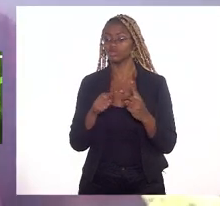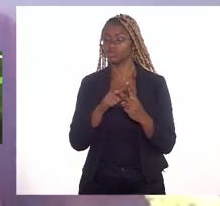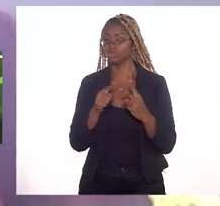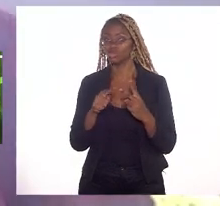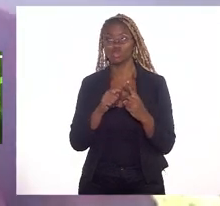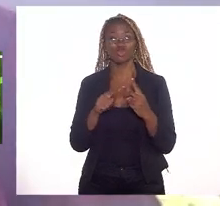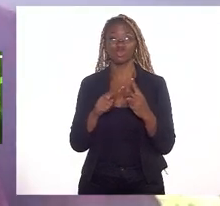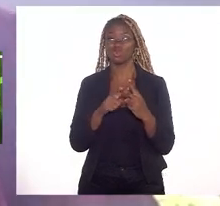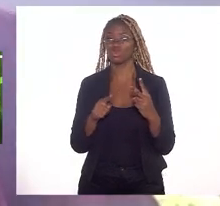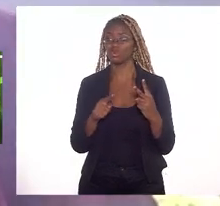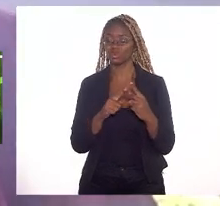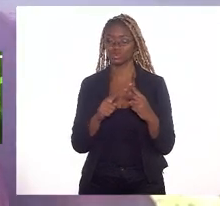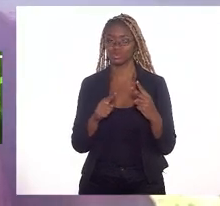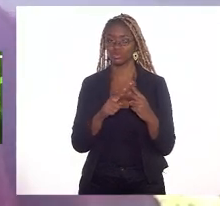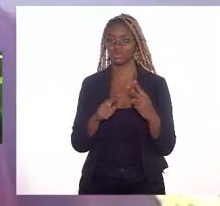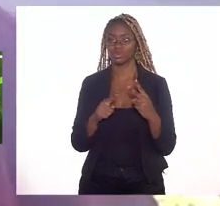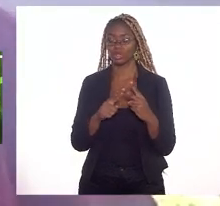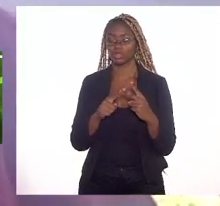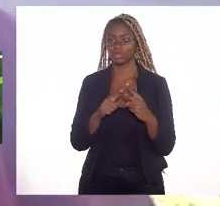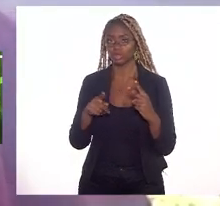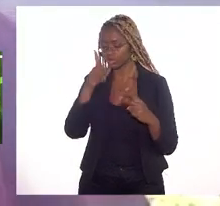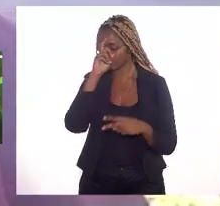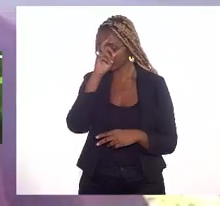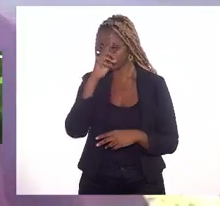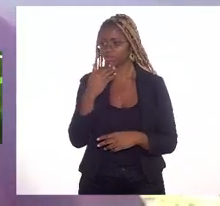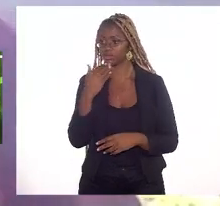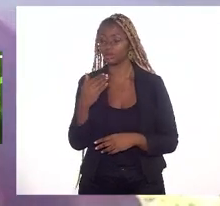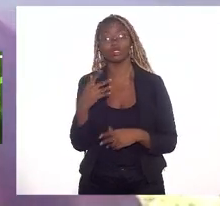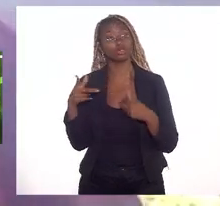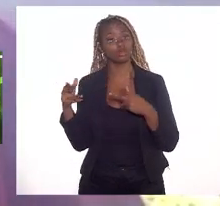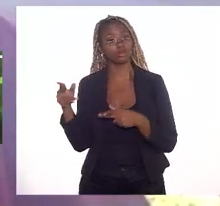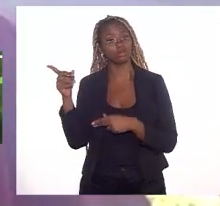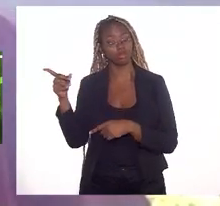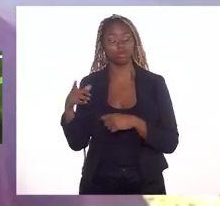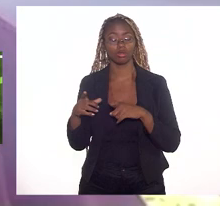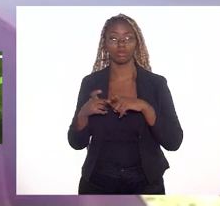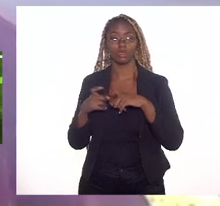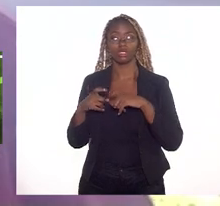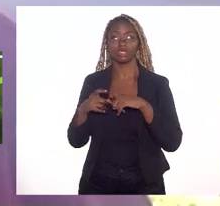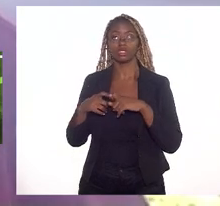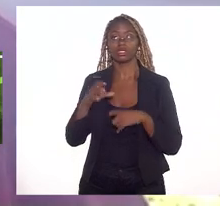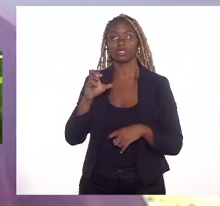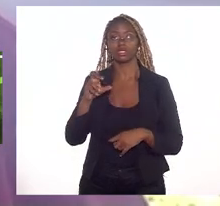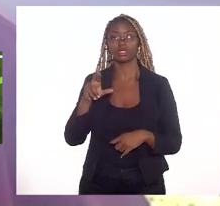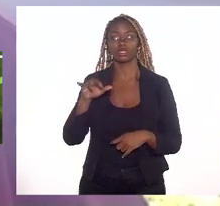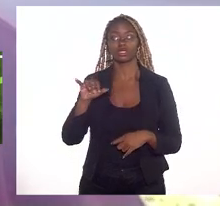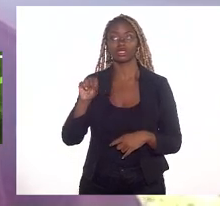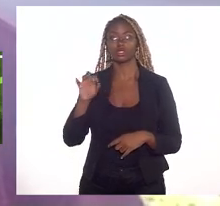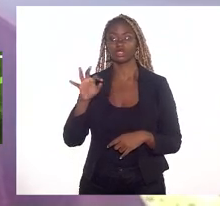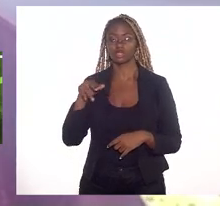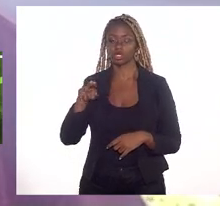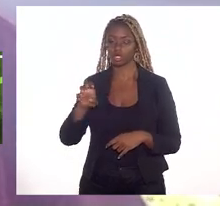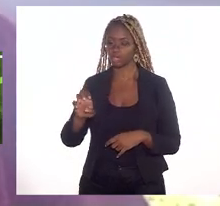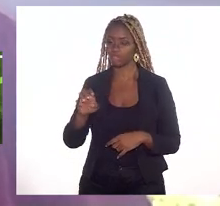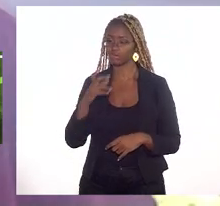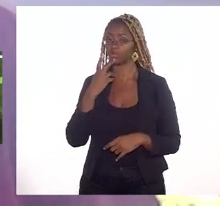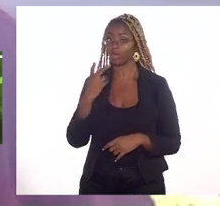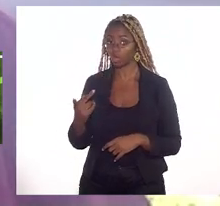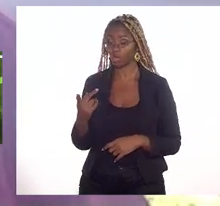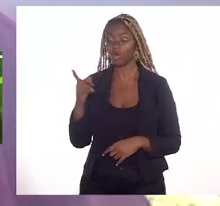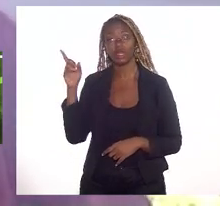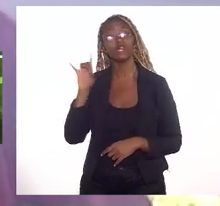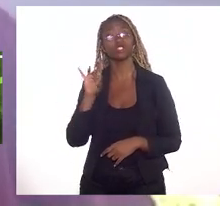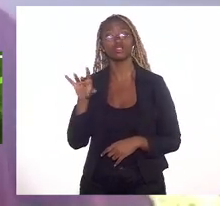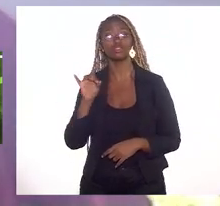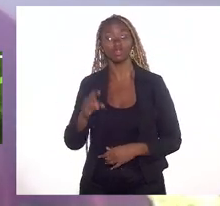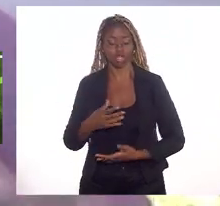município do Rio. Como a doutora Cristiane bem disse, o Fernandes Figueira se presta apenas ao cuidado materno e infantil.